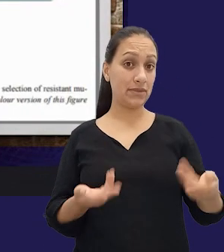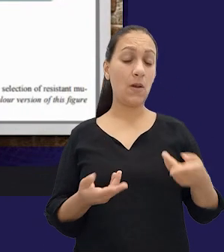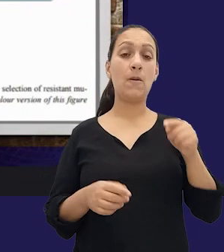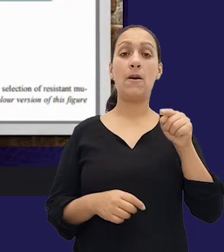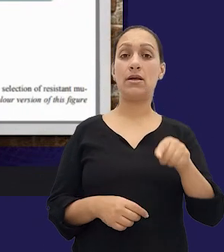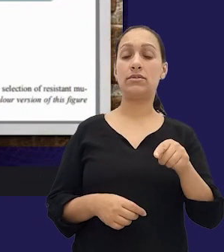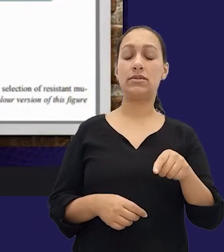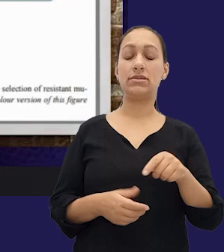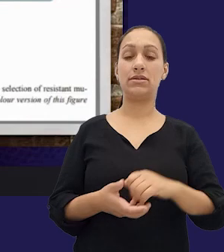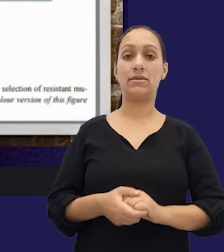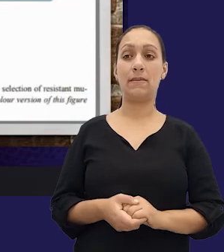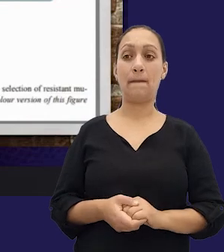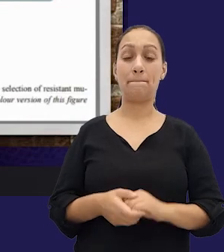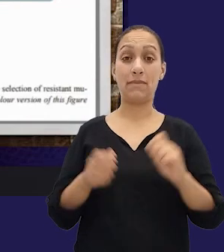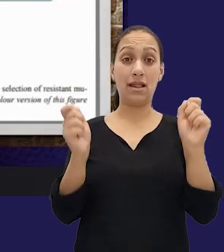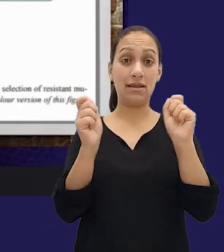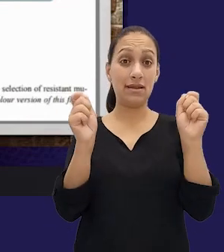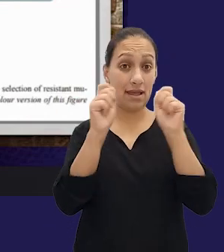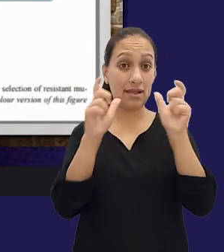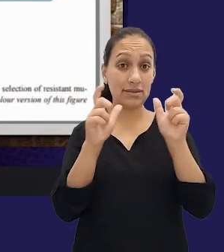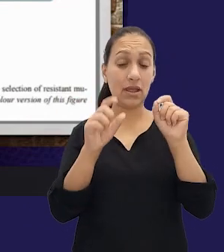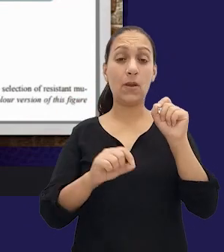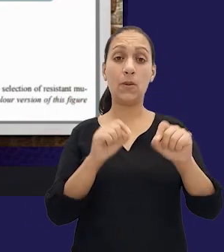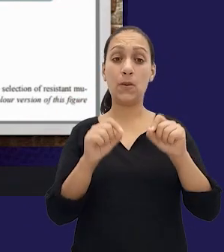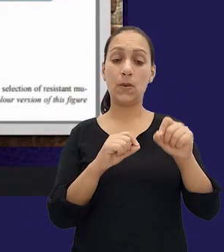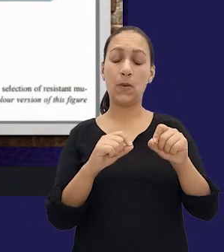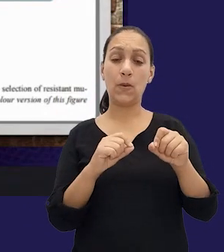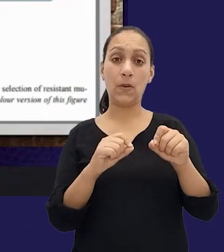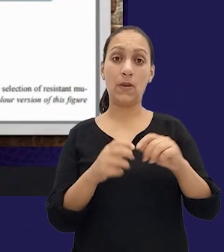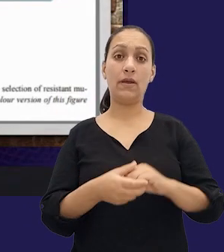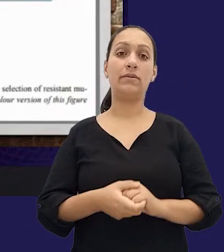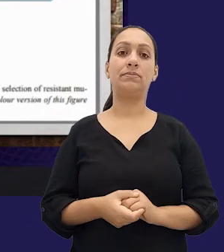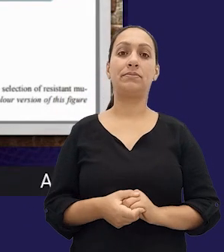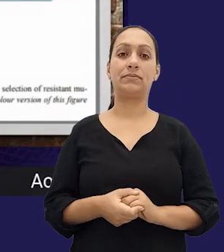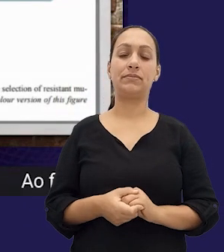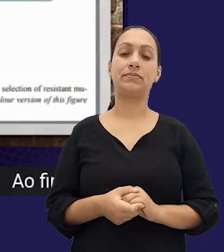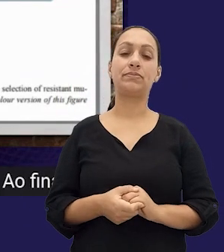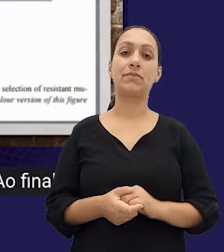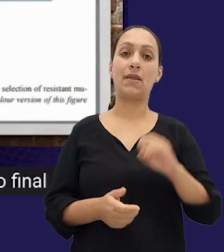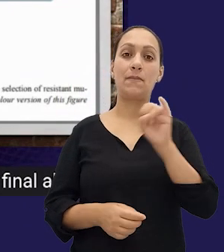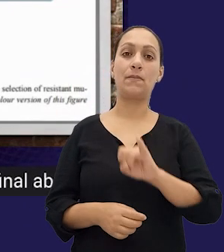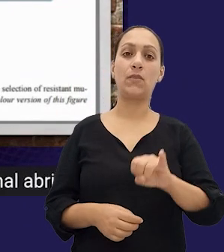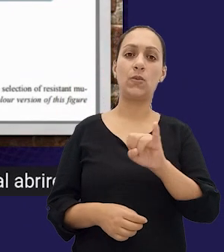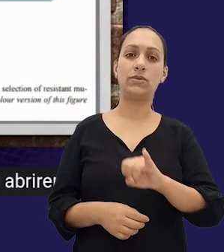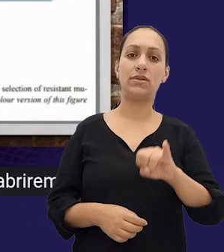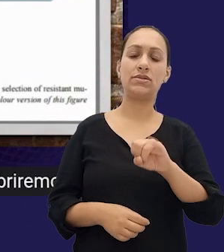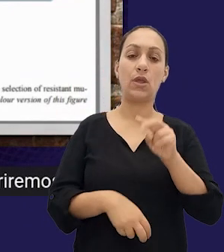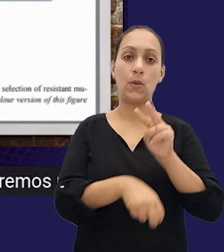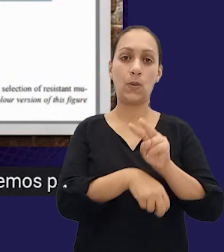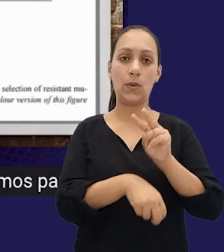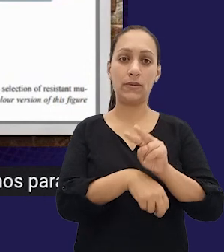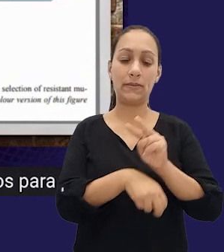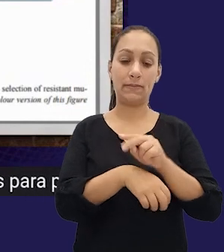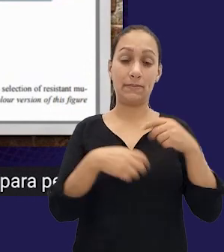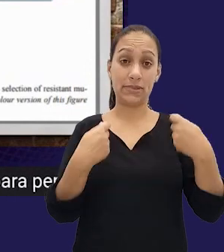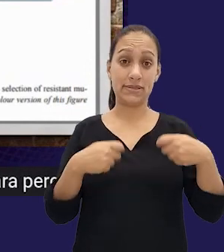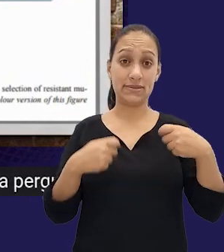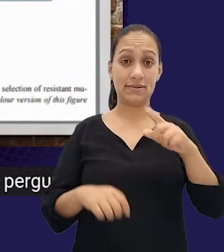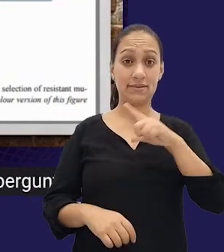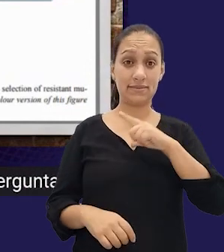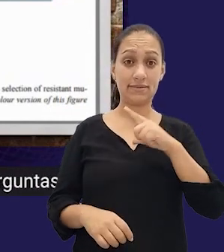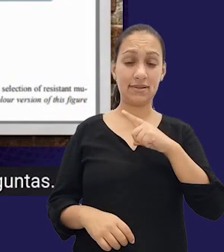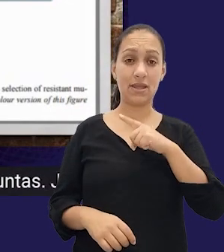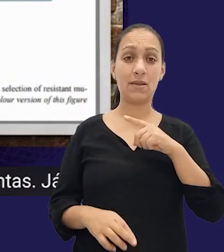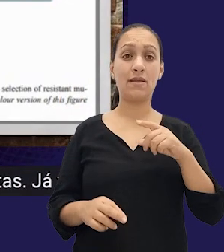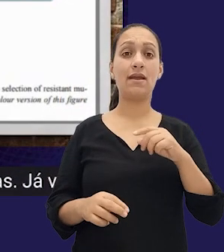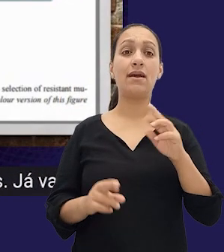esse artigo, ele alerta para, né, a importância e o cuidado que a gente precisa ter